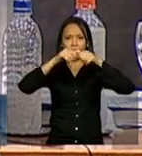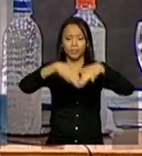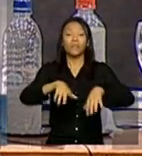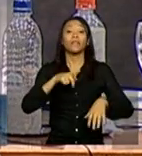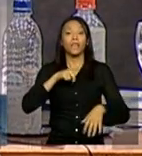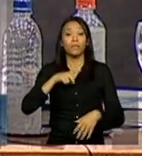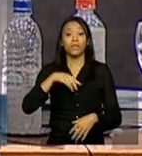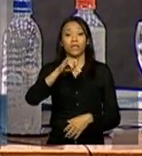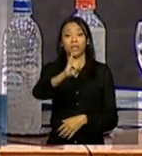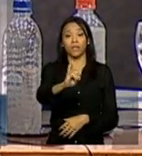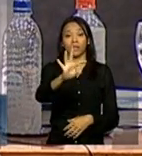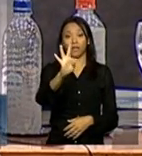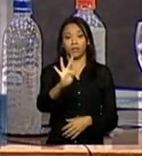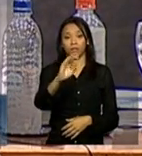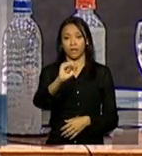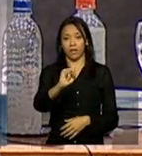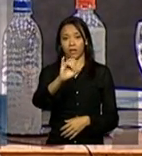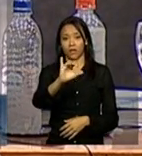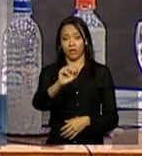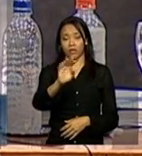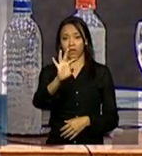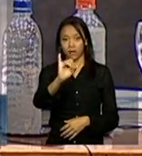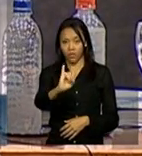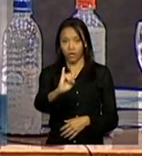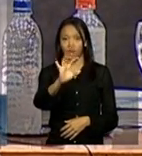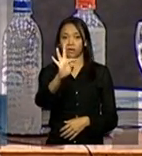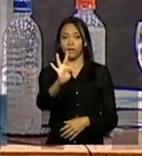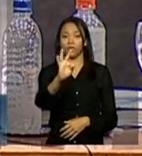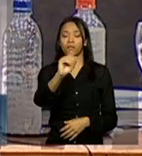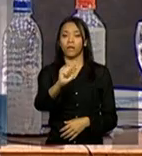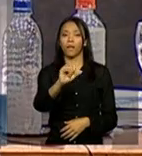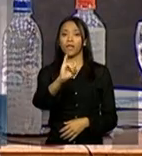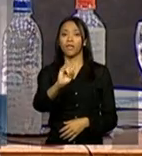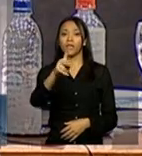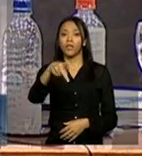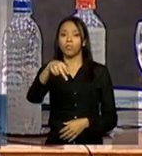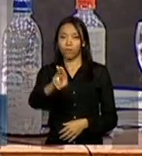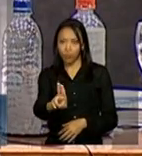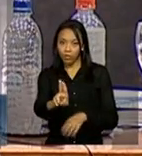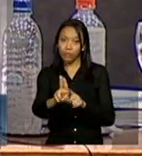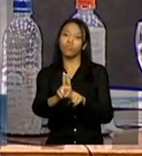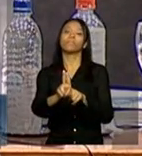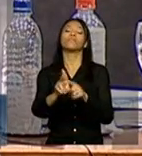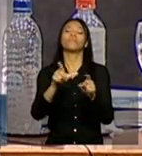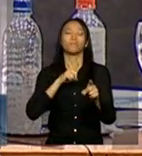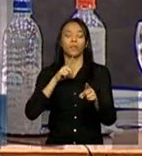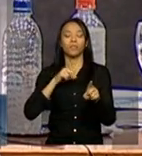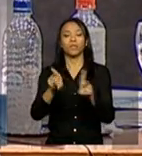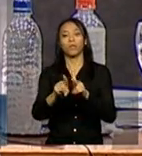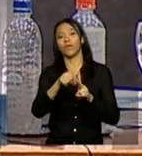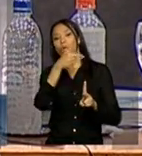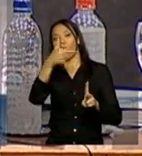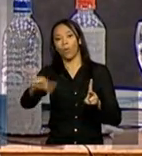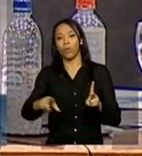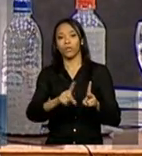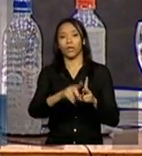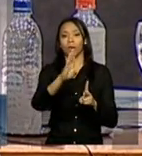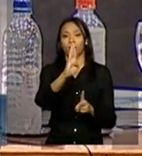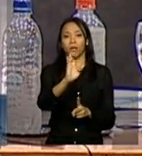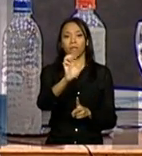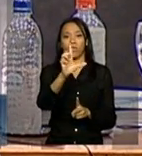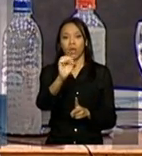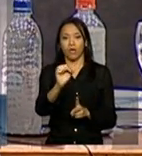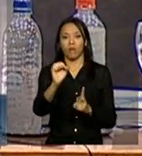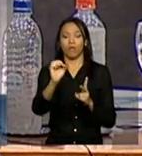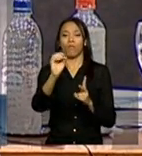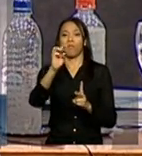maior hidrelétrica do país. Estão já com 86% de Belo Monte concluídos,